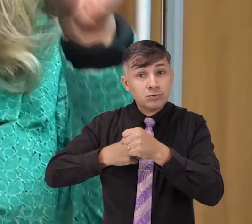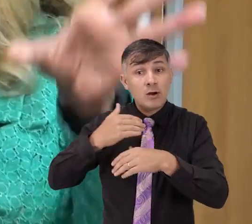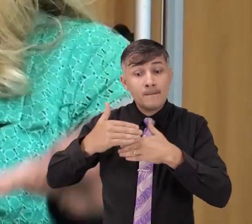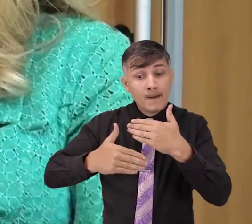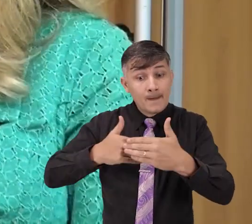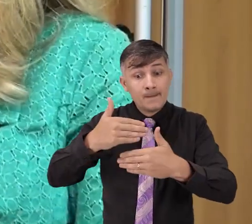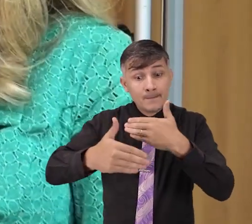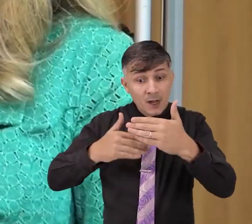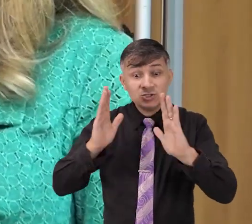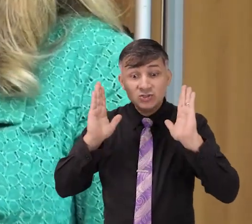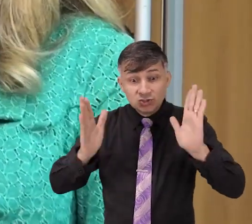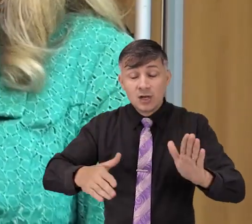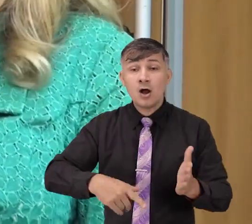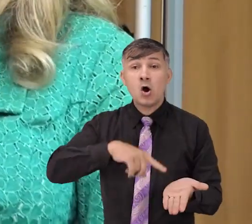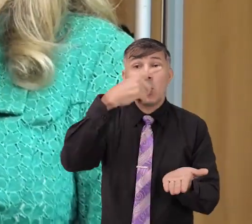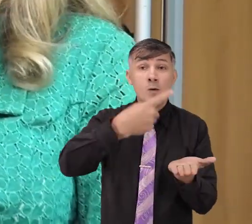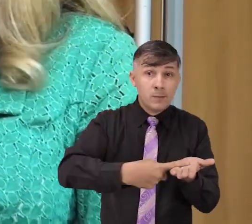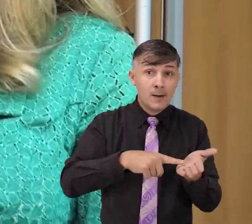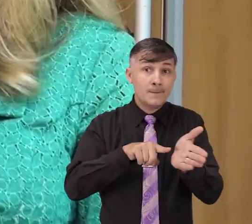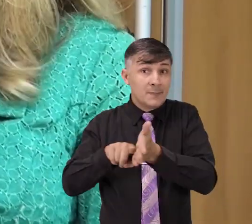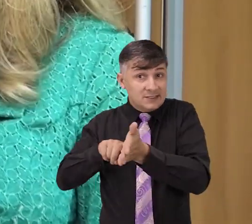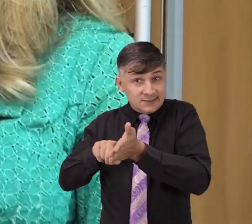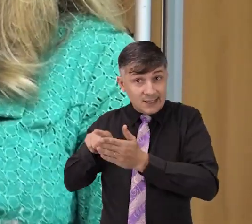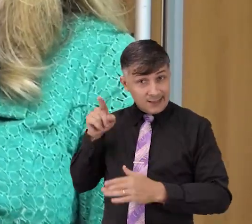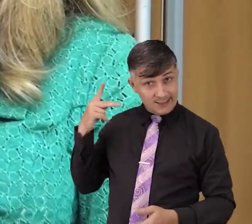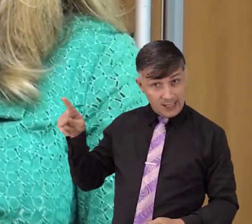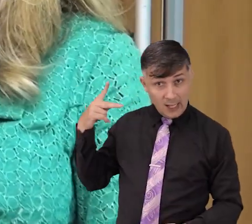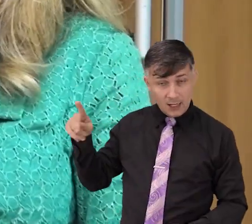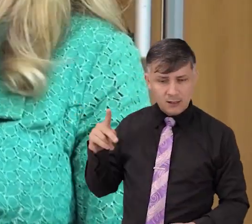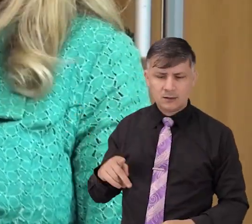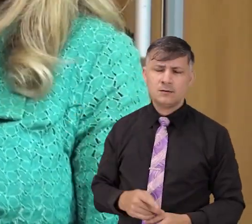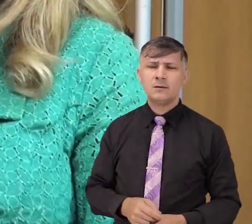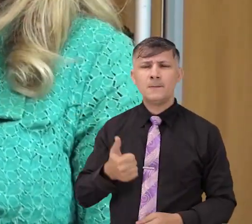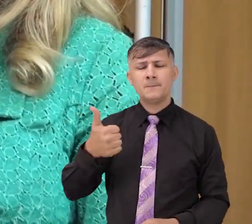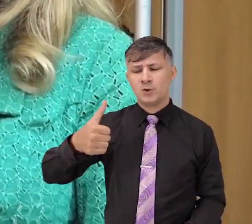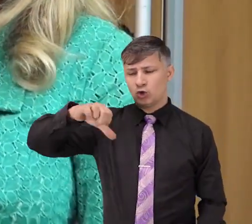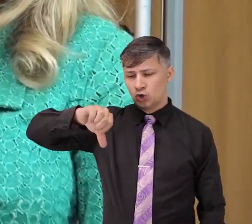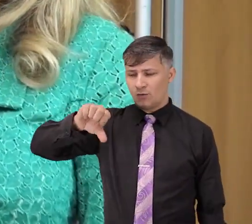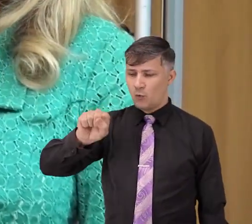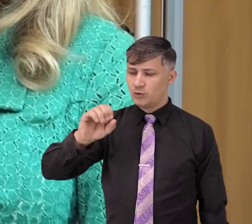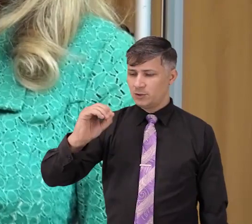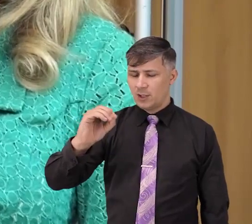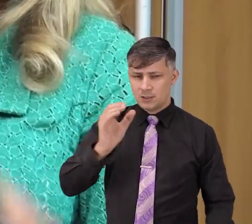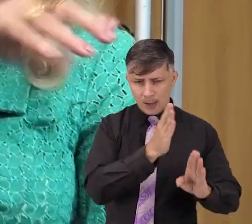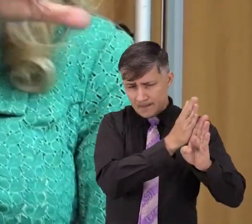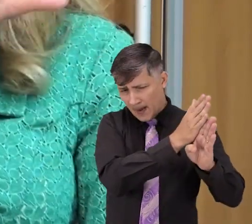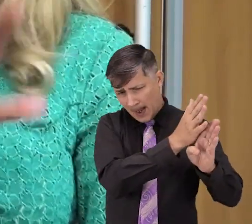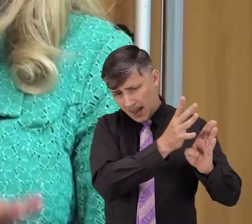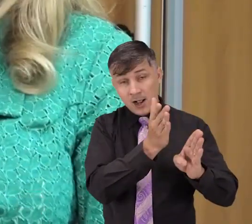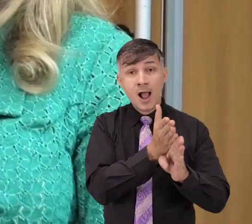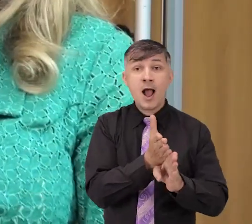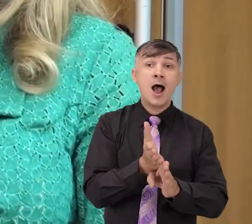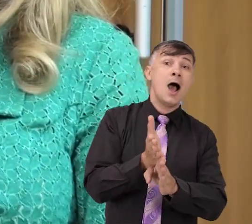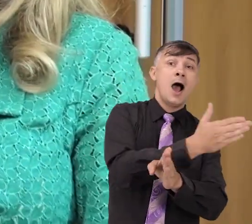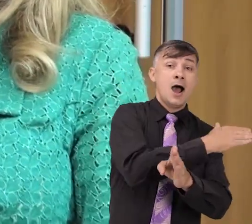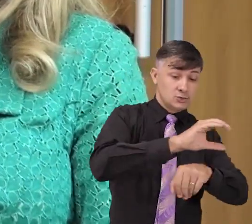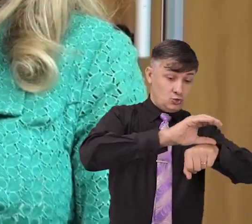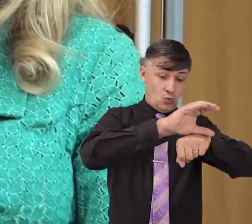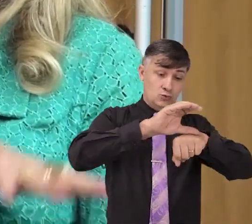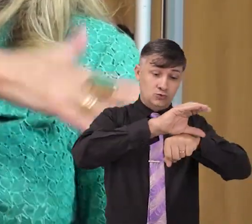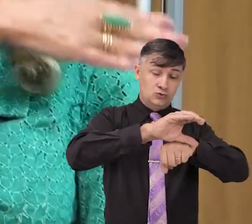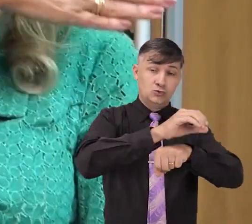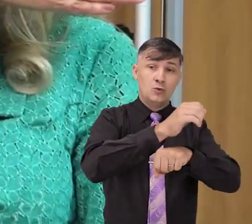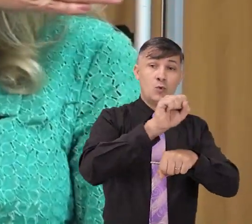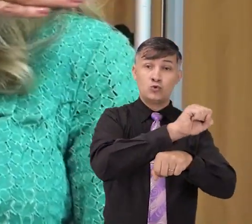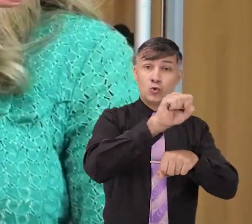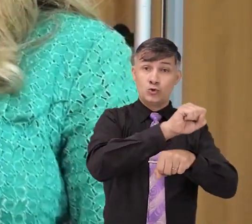foi década de 80, ainda antes da Constituição de 88, mas no início da década de 80, e